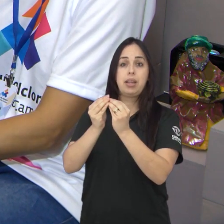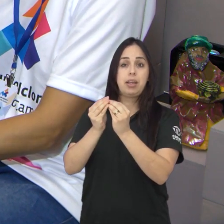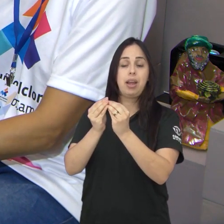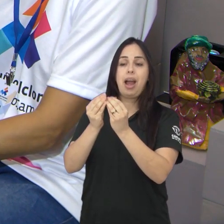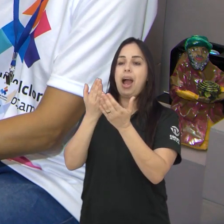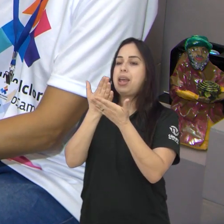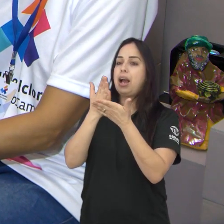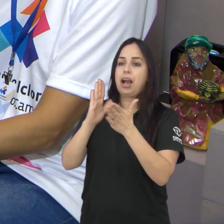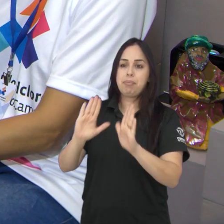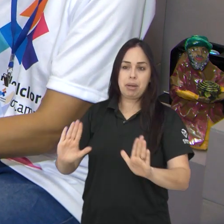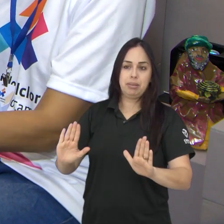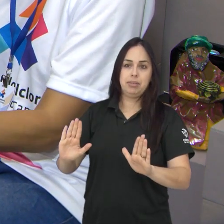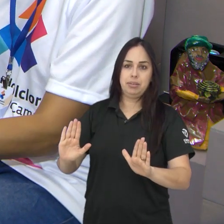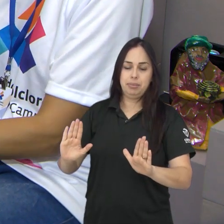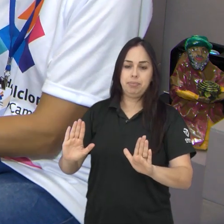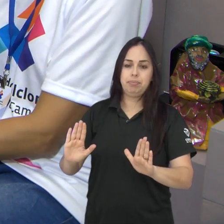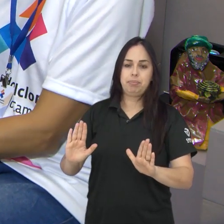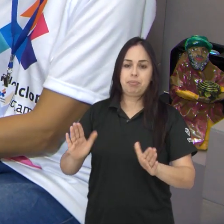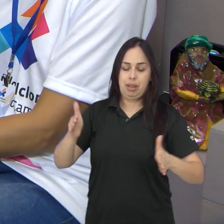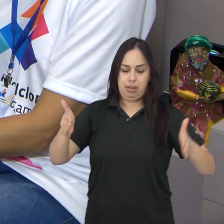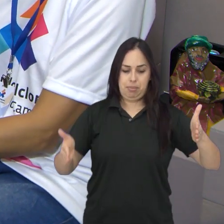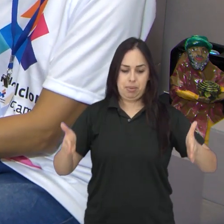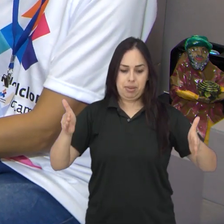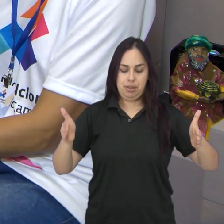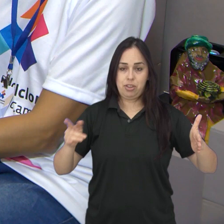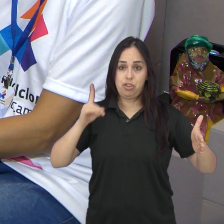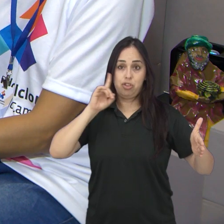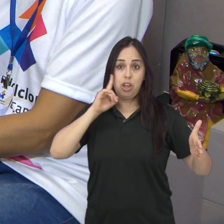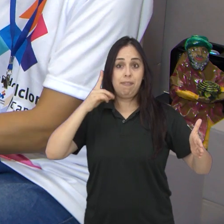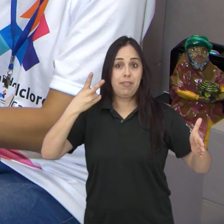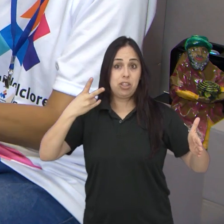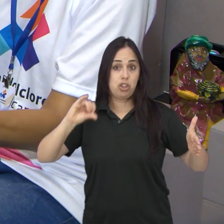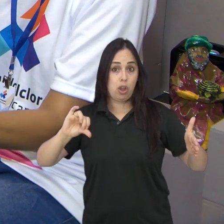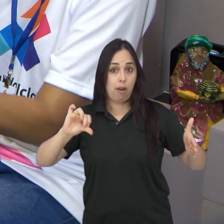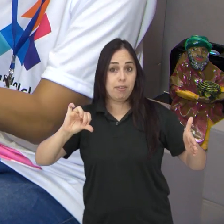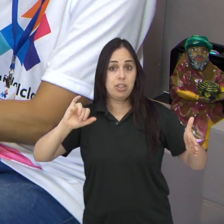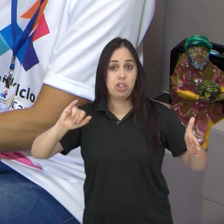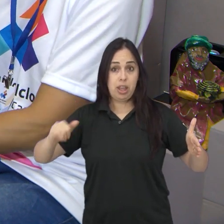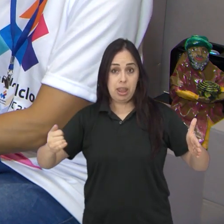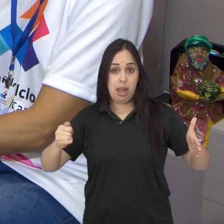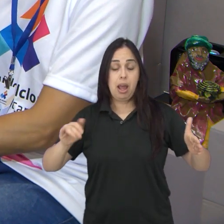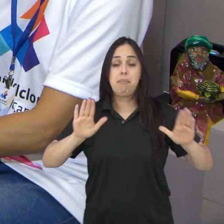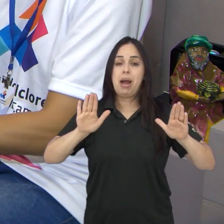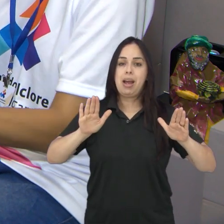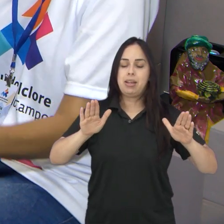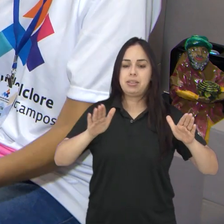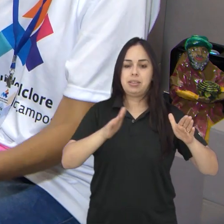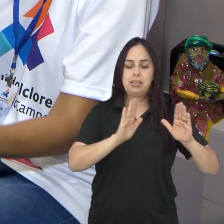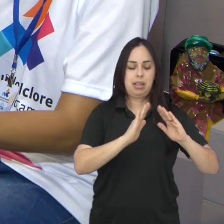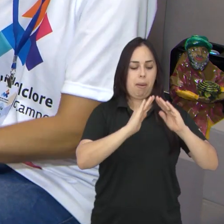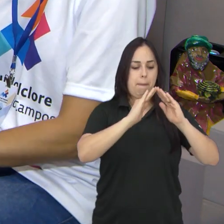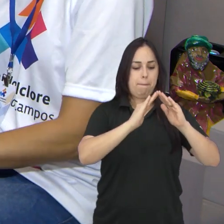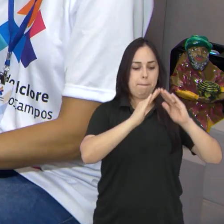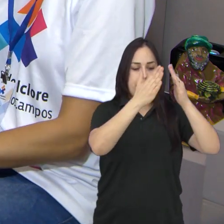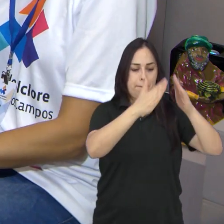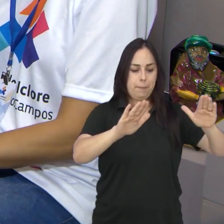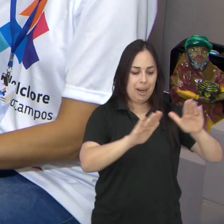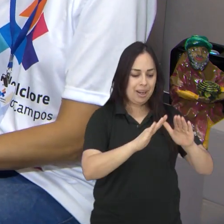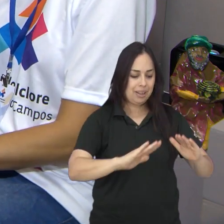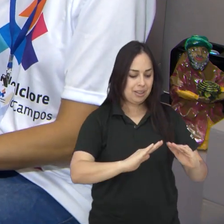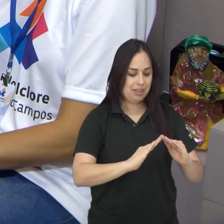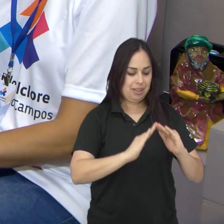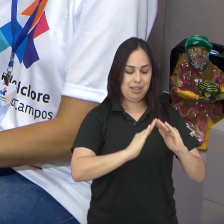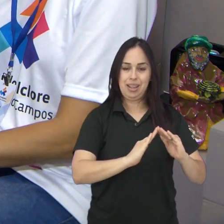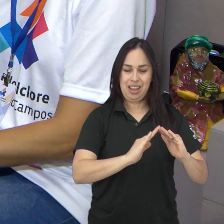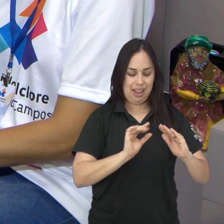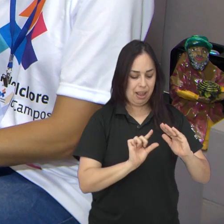missa e encerrar o ciclo de Natal. Isso então acontece no dia 29 de janeiro, mas até lá o